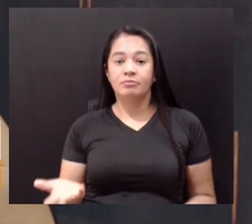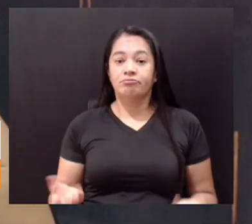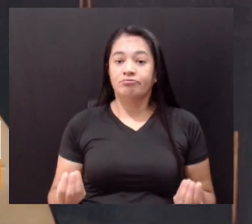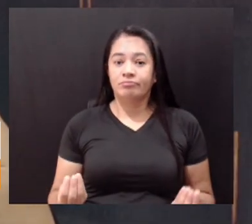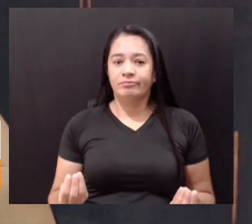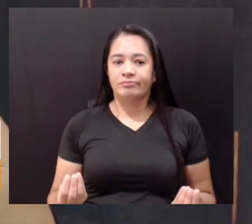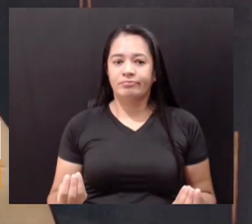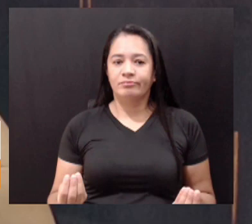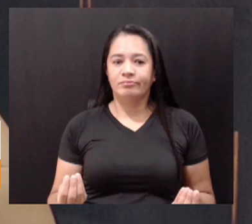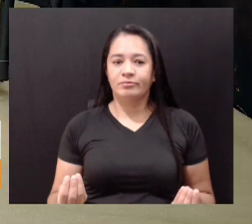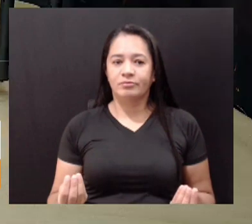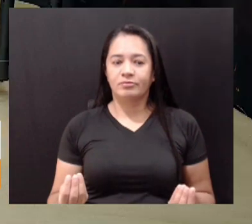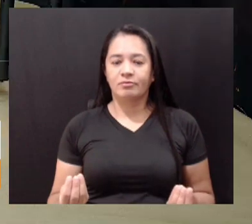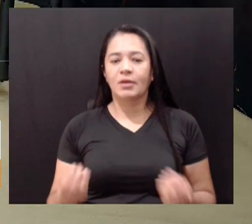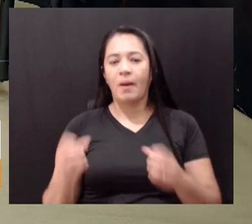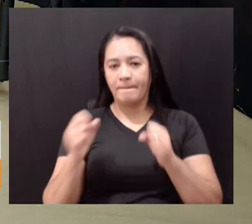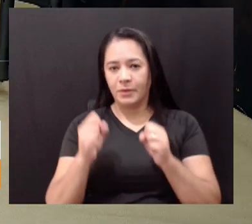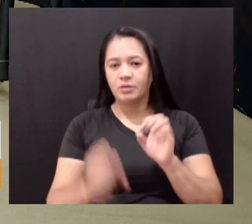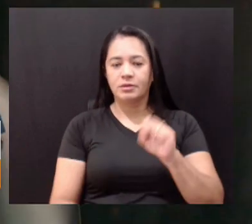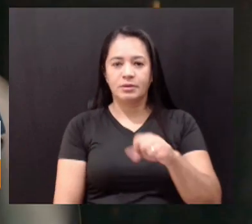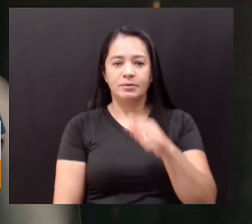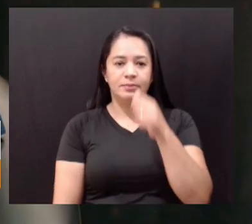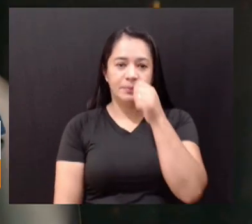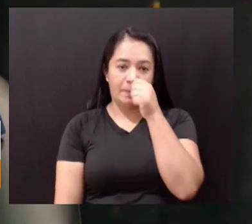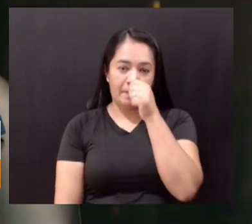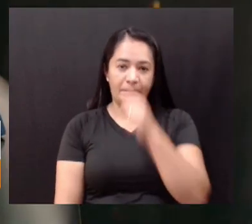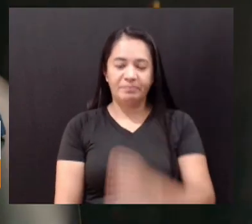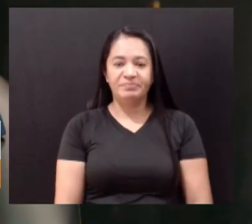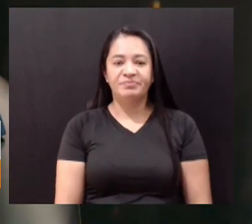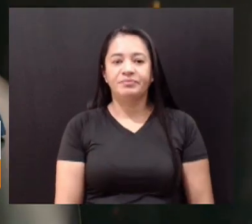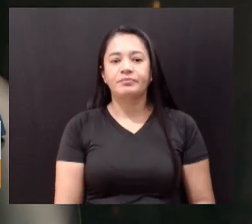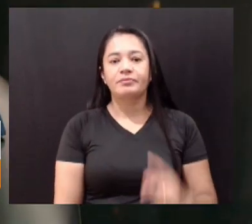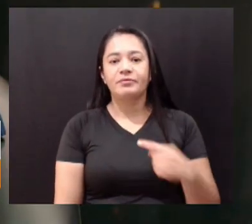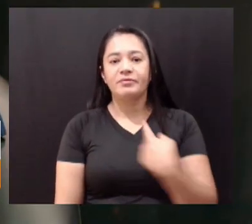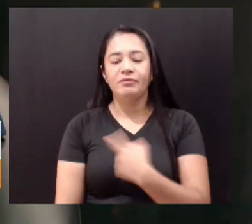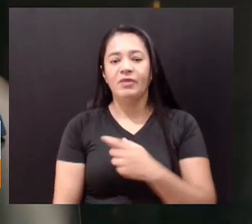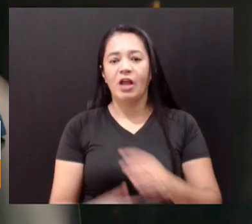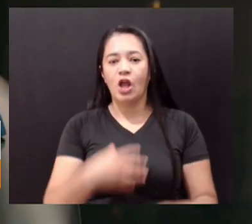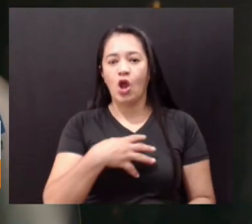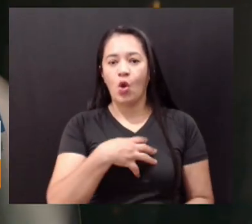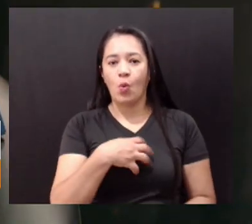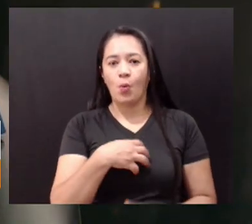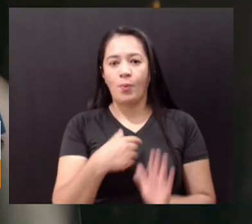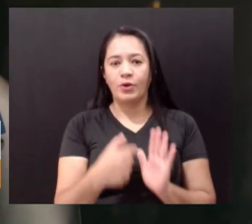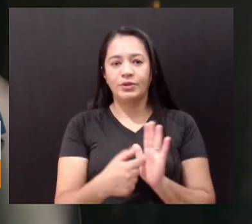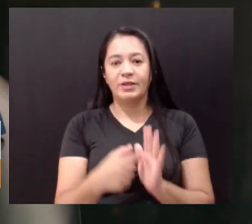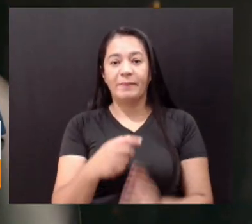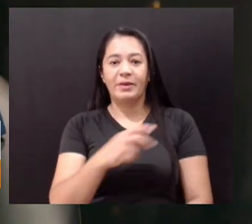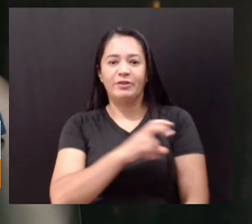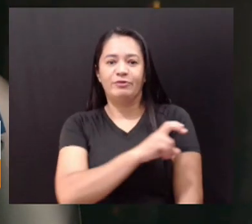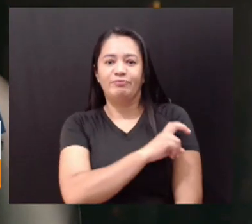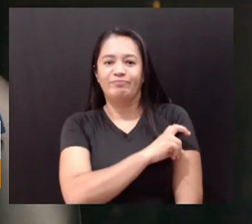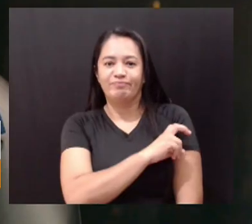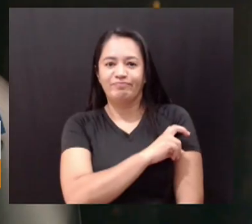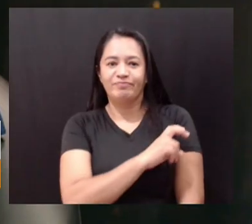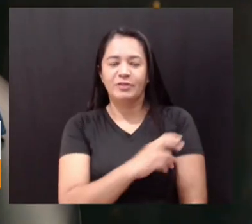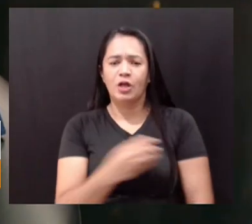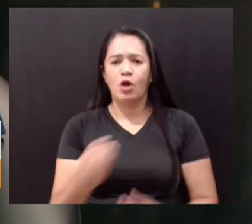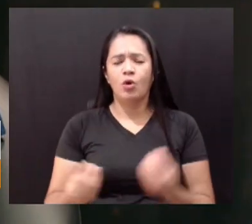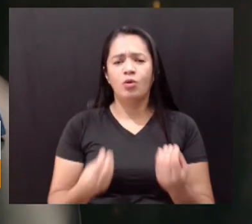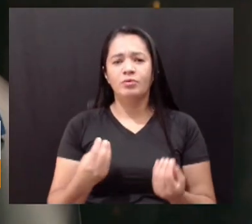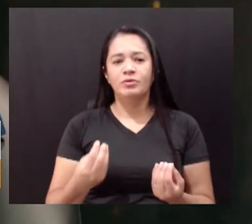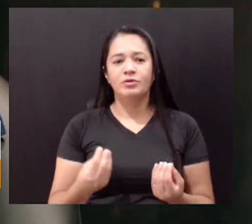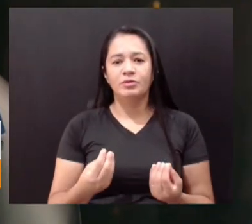pode sim. É, então, quando a gente fala desse comportamento quinta série, eu quero perguntar para você, André, tem algum episódio,